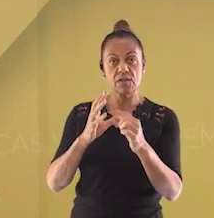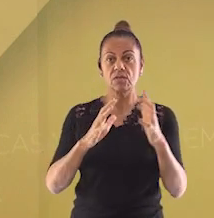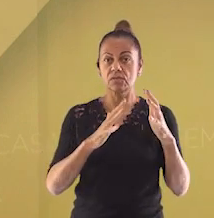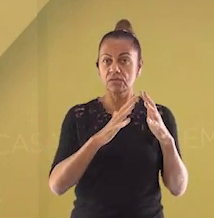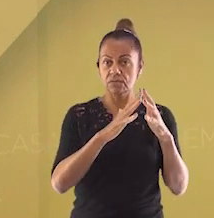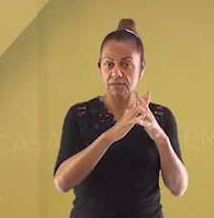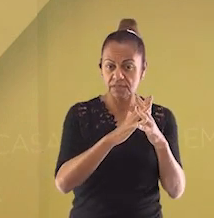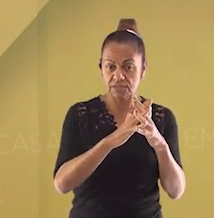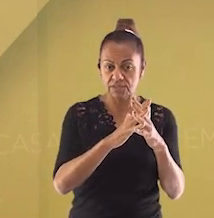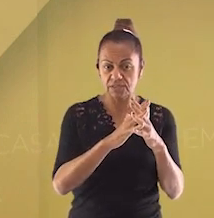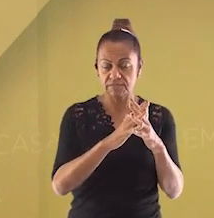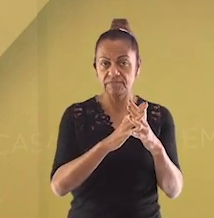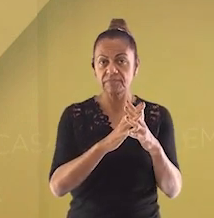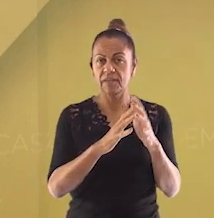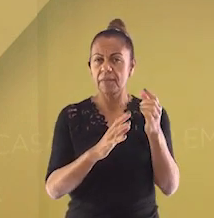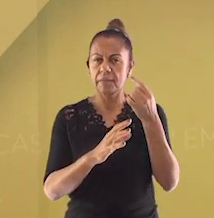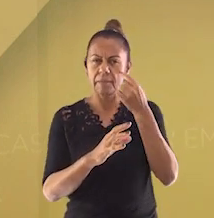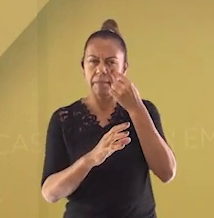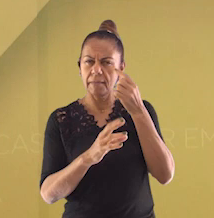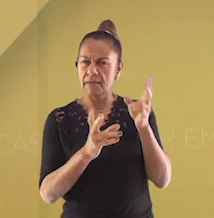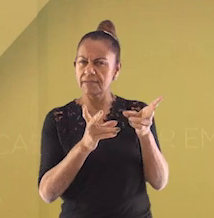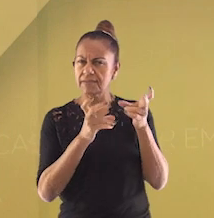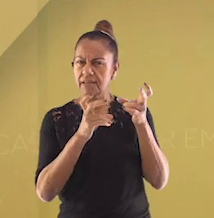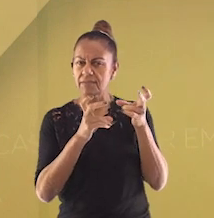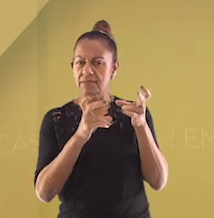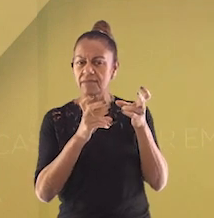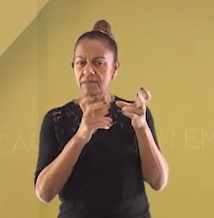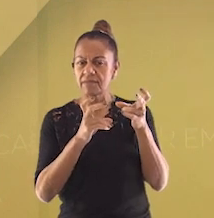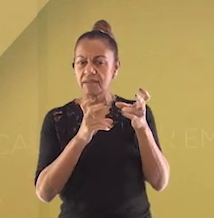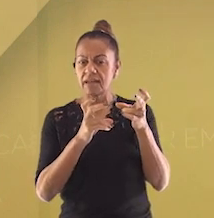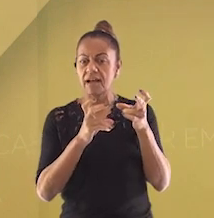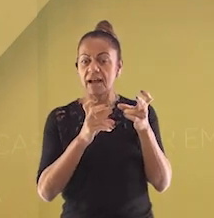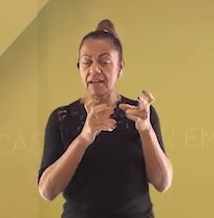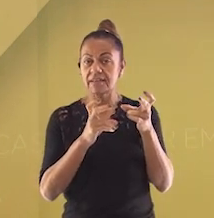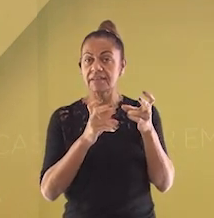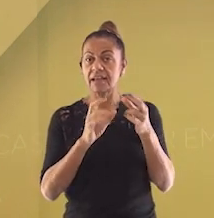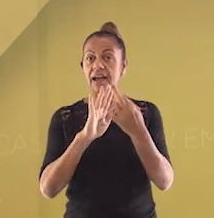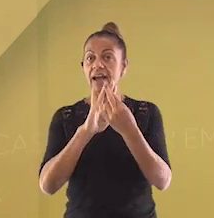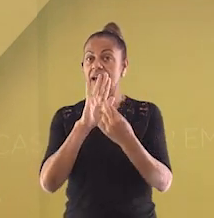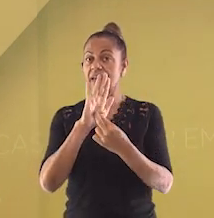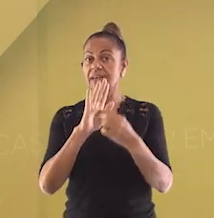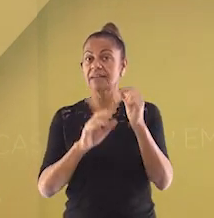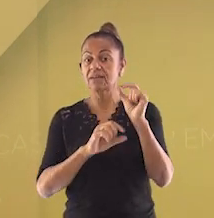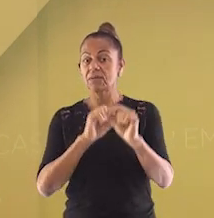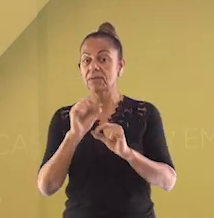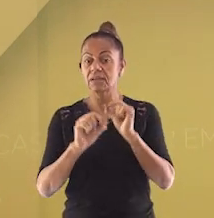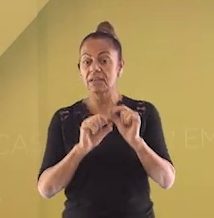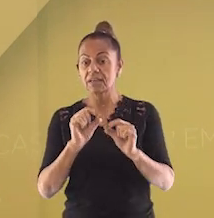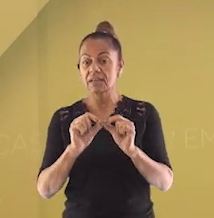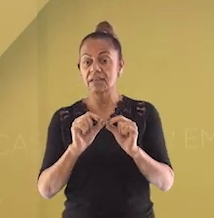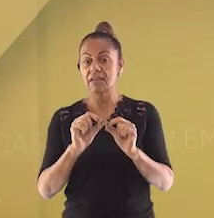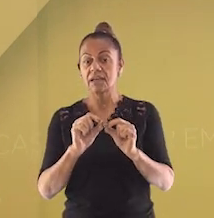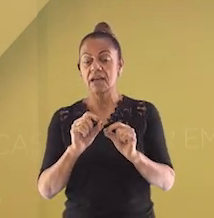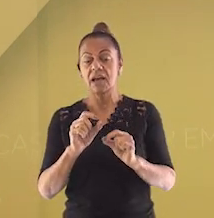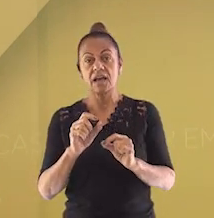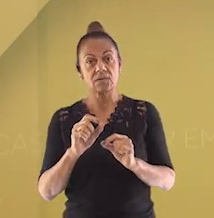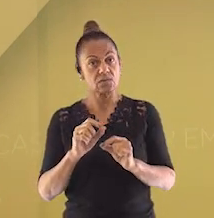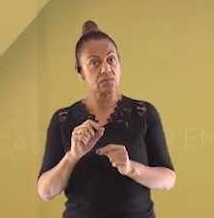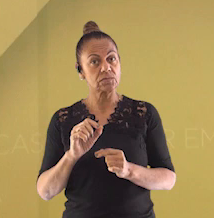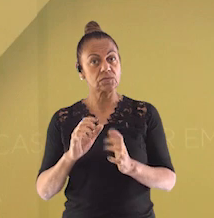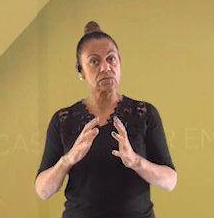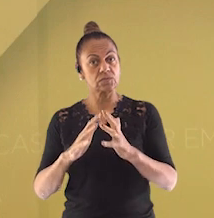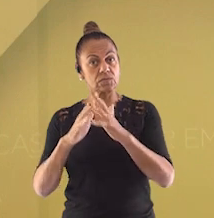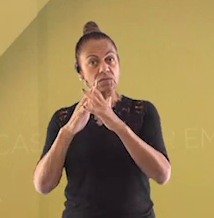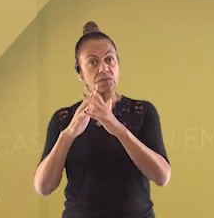mais consoante o que também chamamos de sanduíche de vogal como percebem aqui não só antes